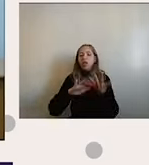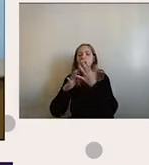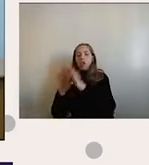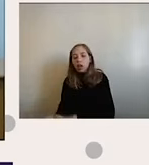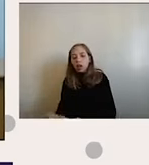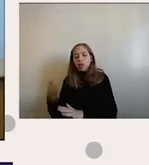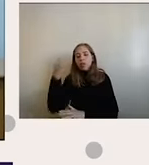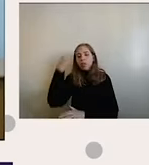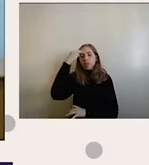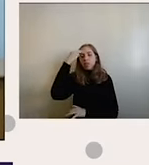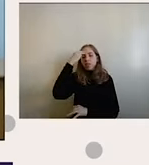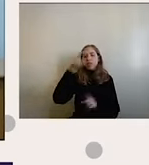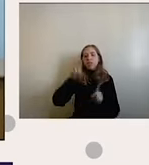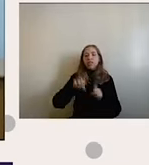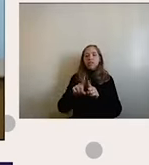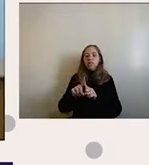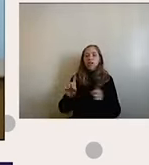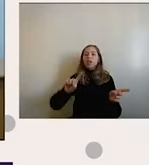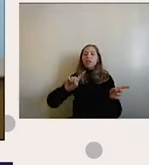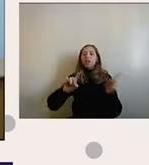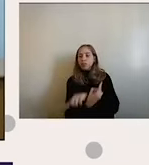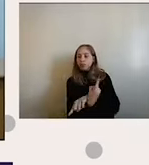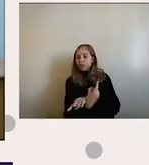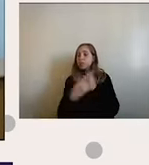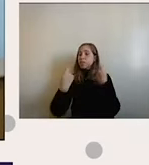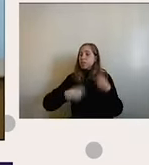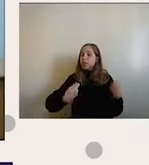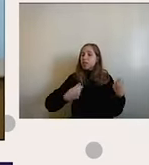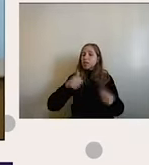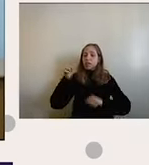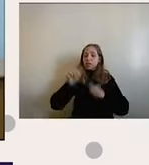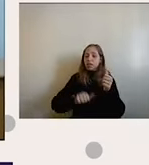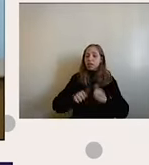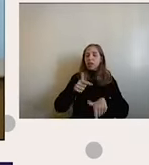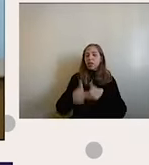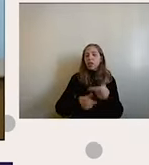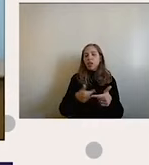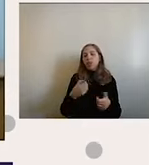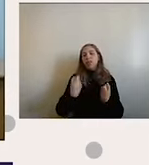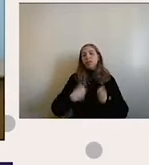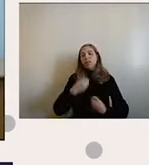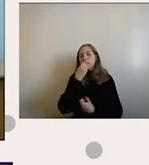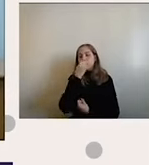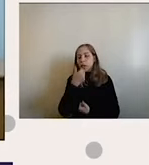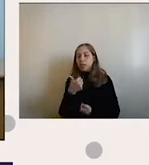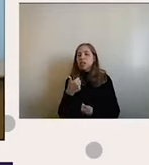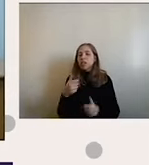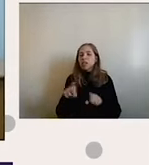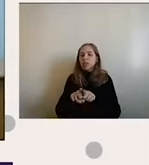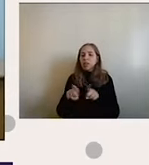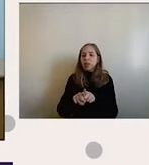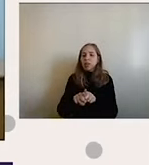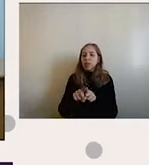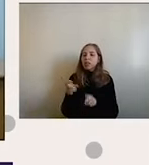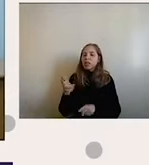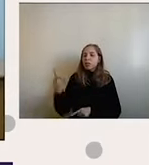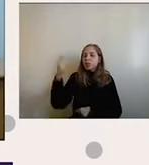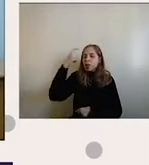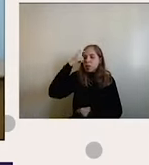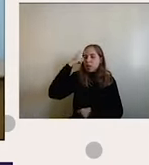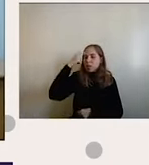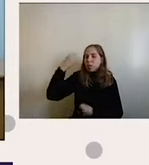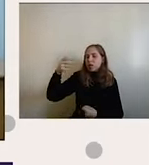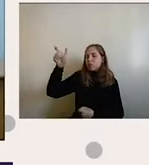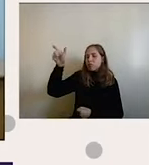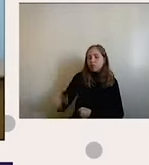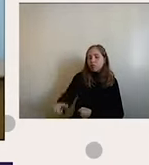precisa é que esse exame de retorno ao trabalho seja muito bem feito, e sempre o pensamento é fazer com que o trabalhador possa ser reintegrado, mas,